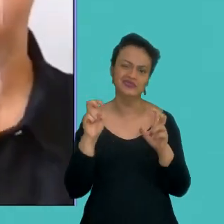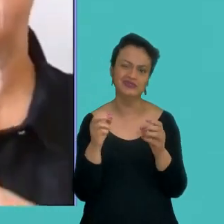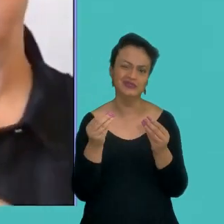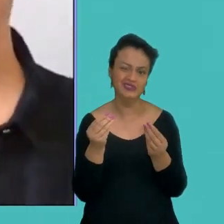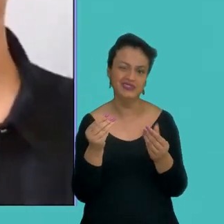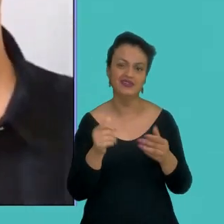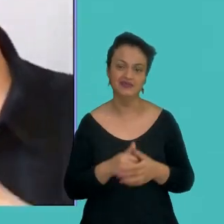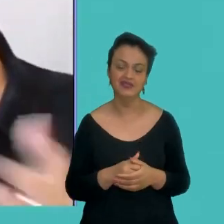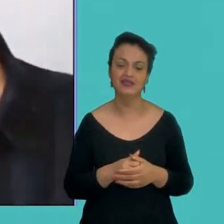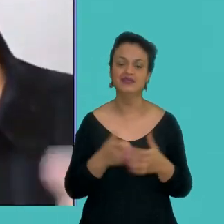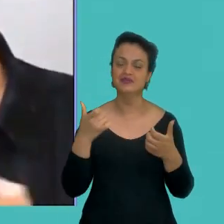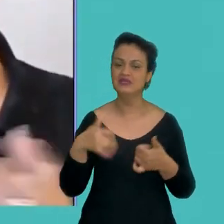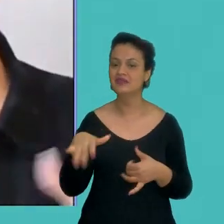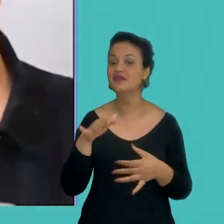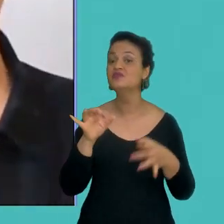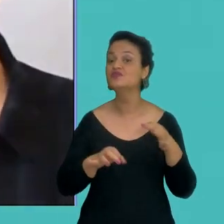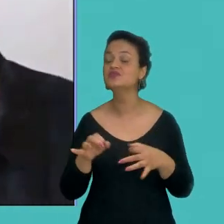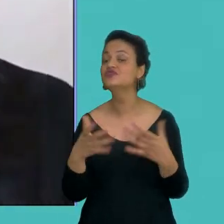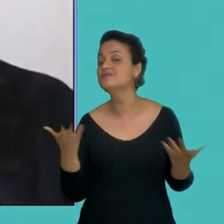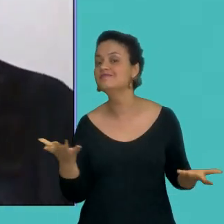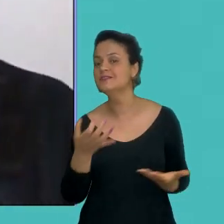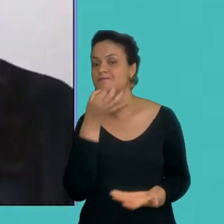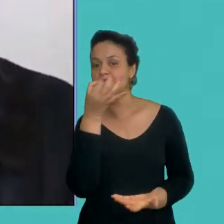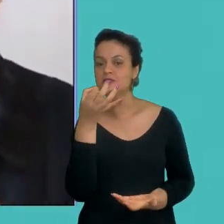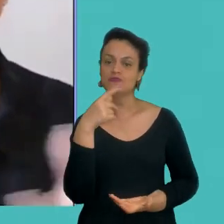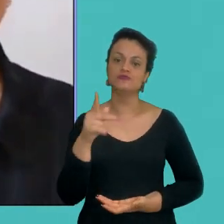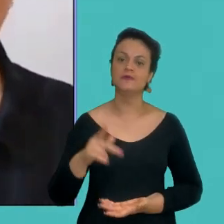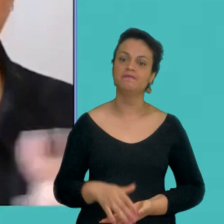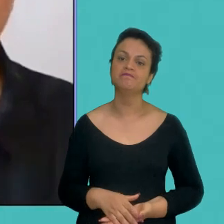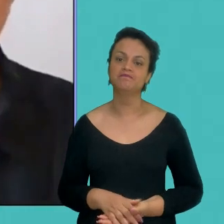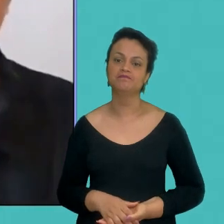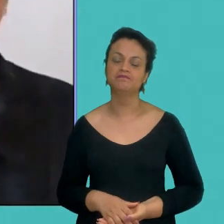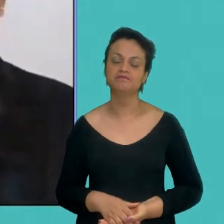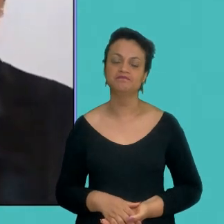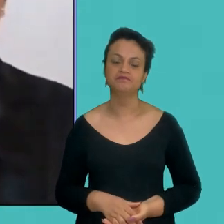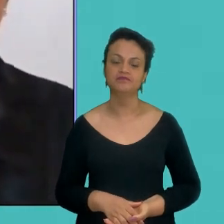questão delicada, já parte um pouco para a área jurídica, mas qual a